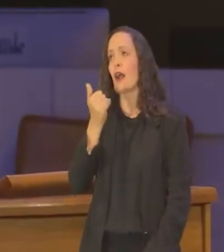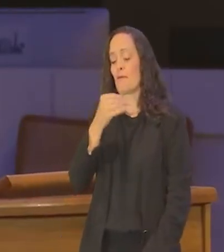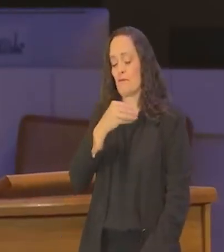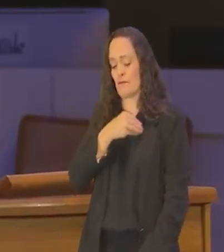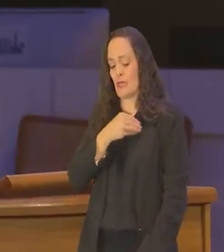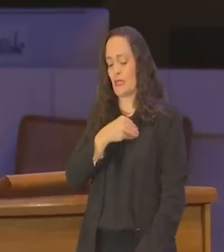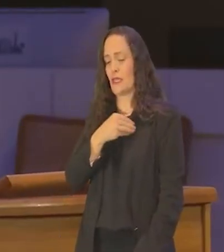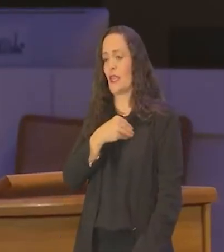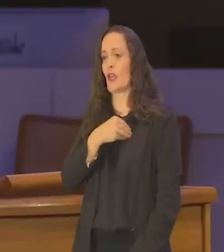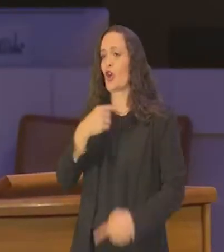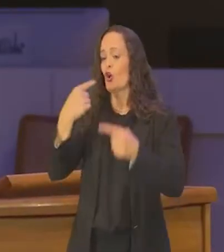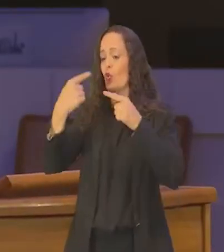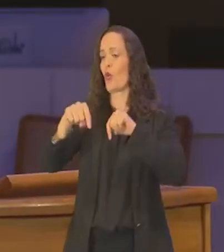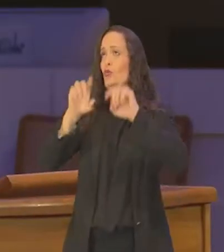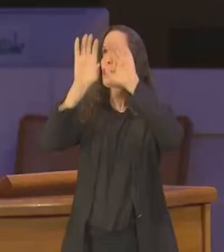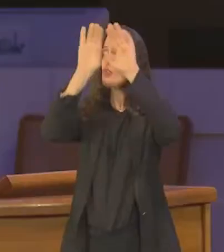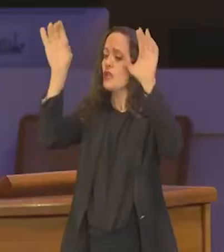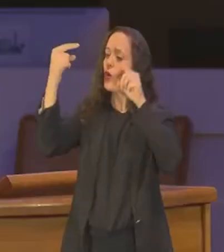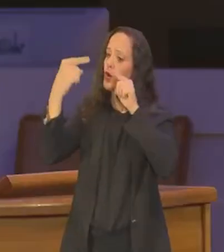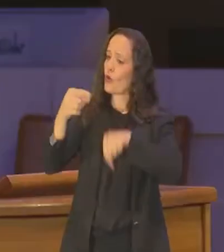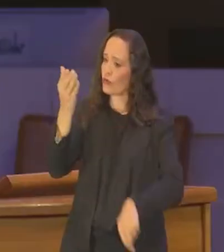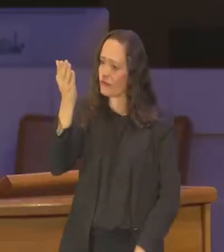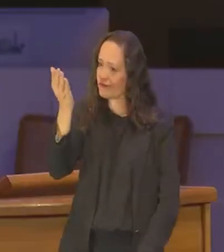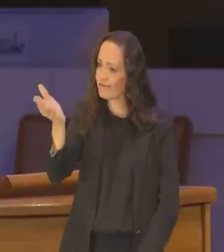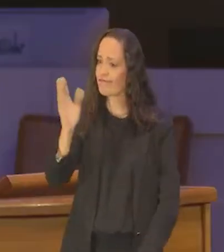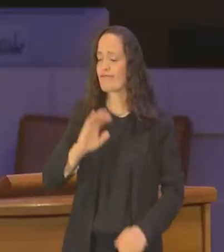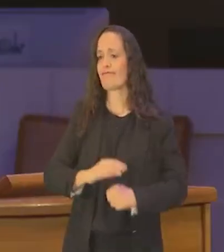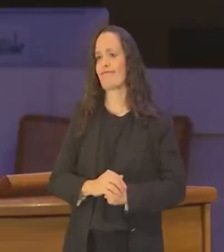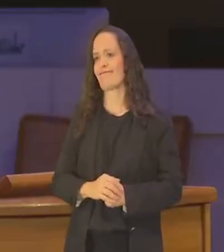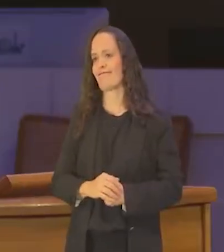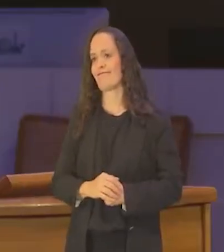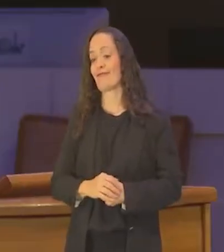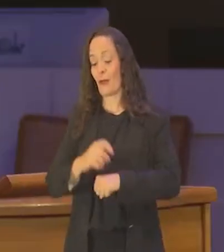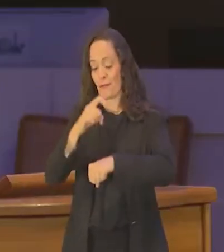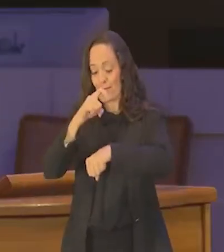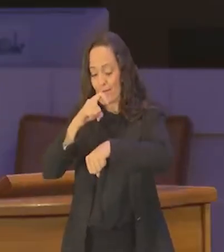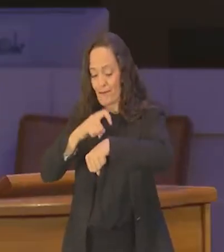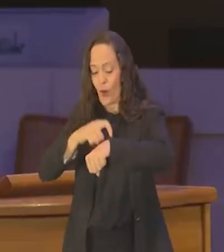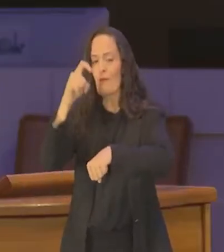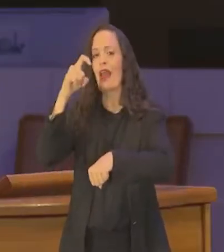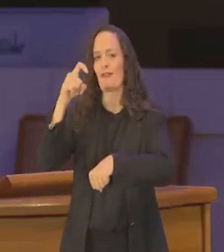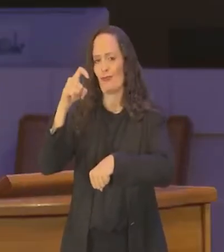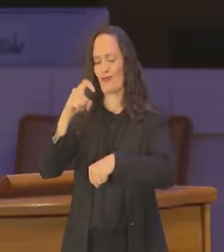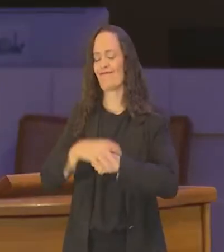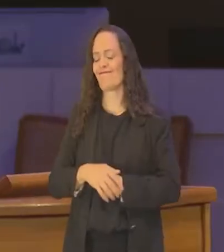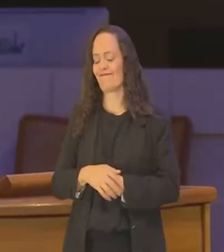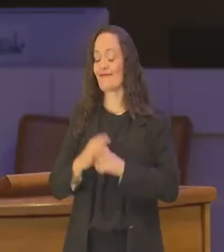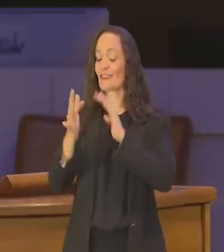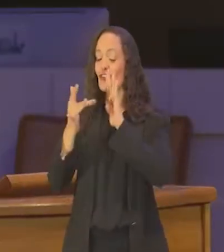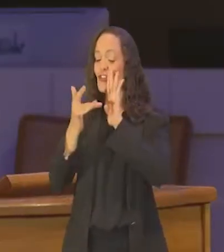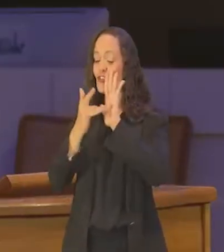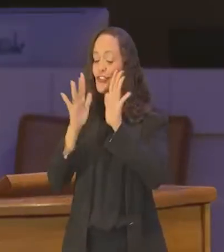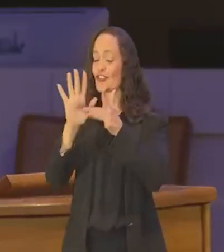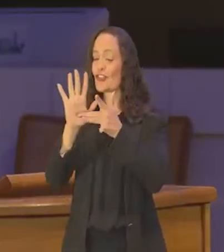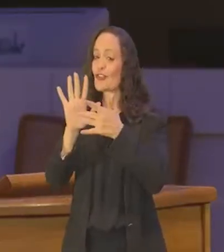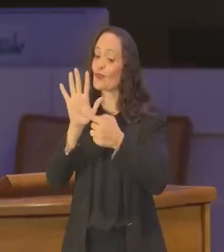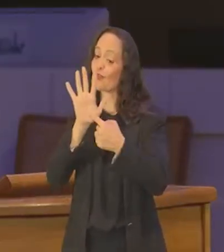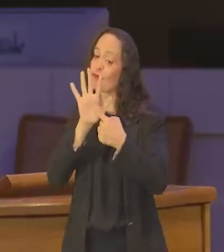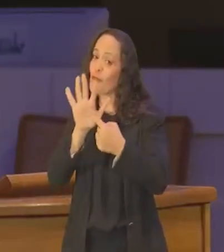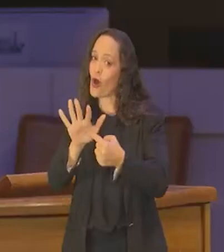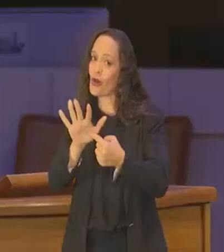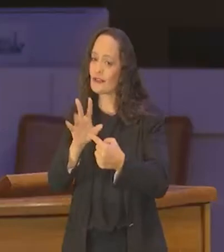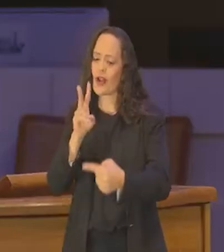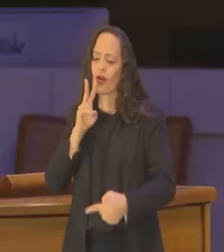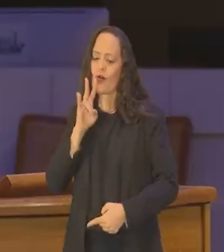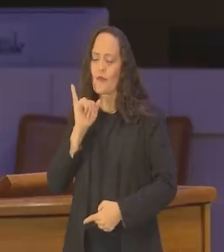contra o Senhor. E neste momento, o Senhor Jesus mostra esse pai que